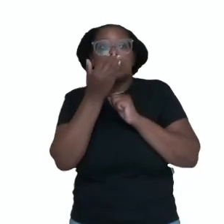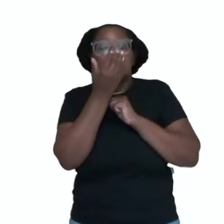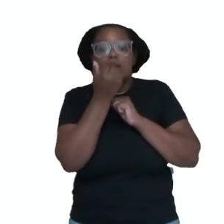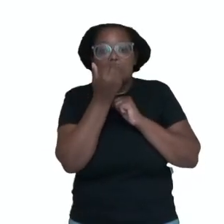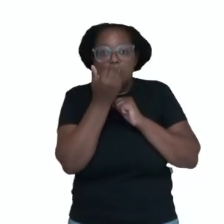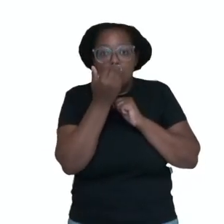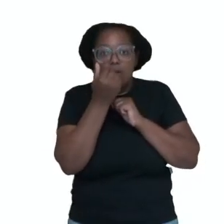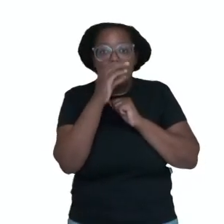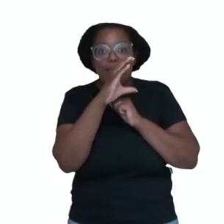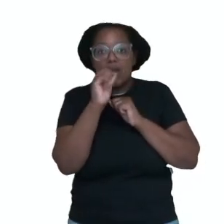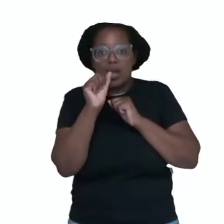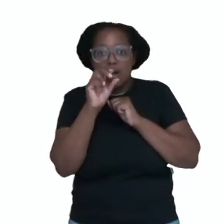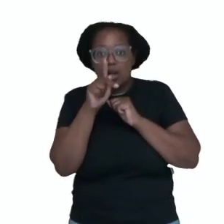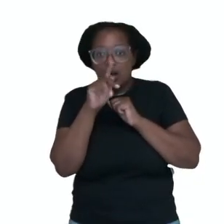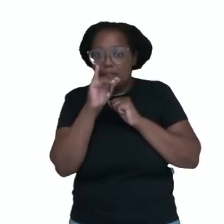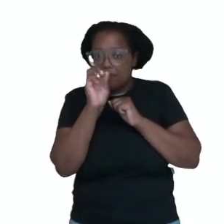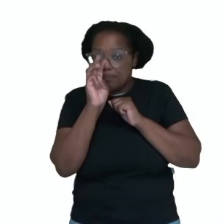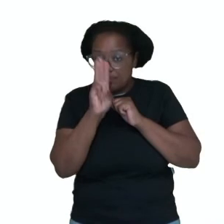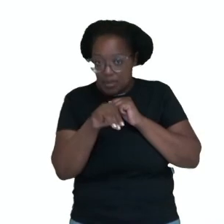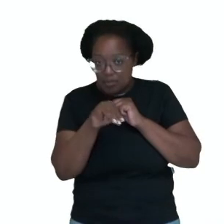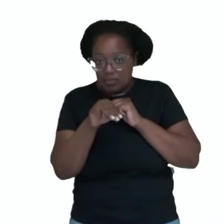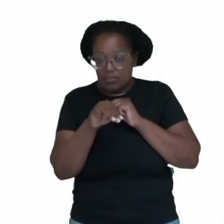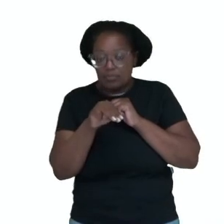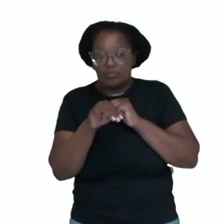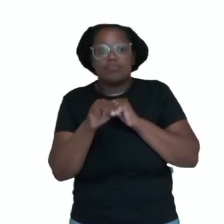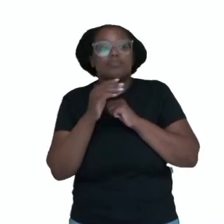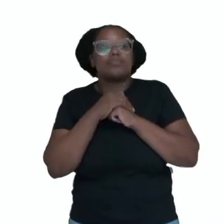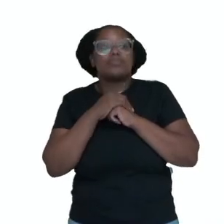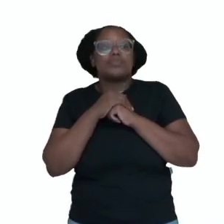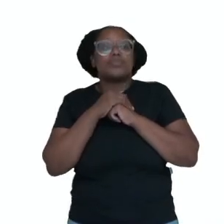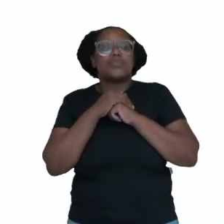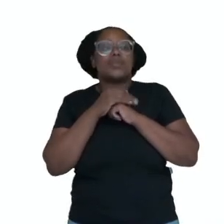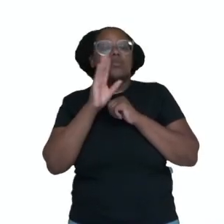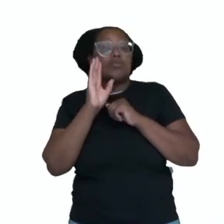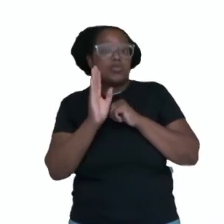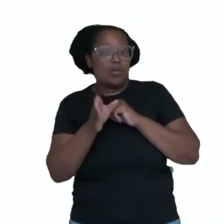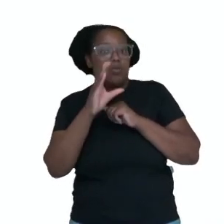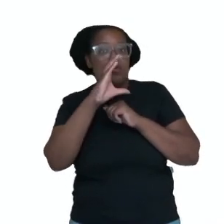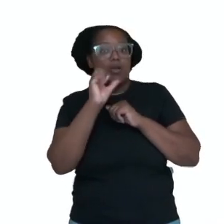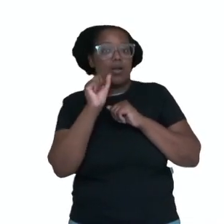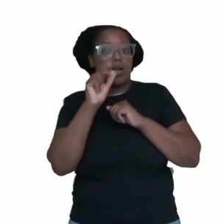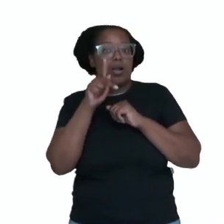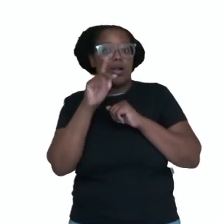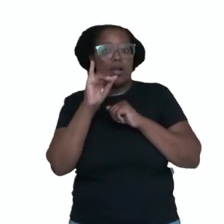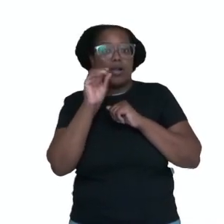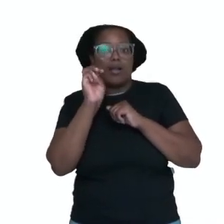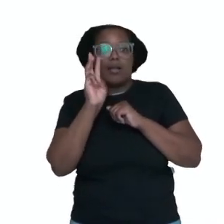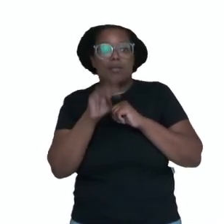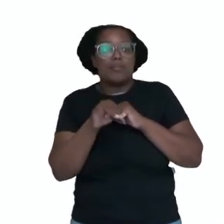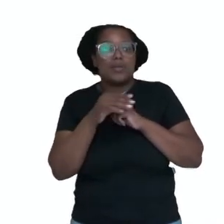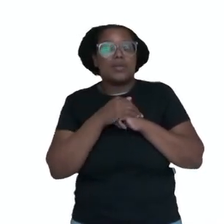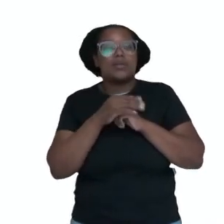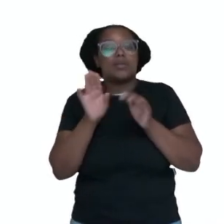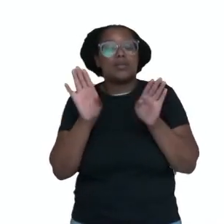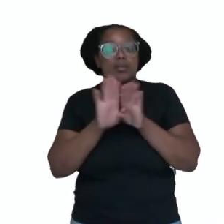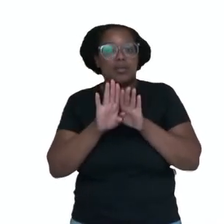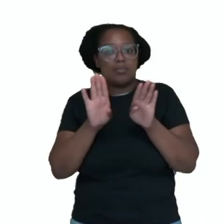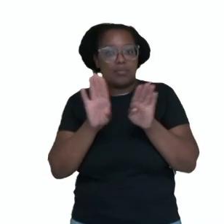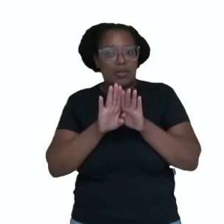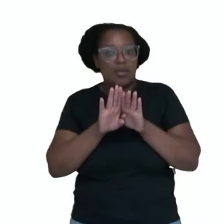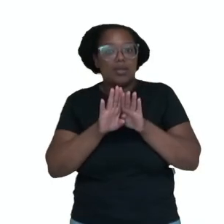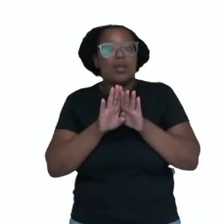de capim porque a setinha saiu do capim e foi para o boi. Já o capim também serviu de alimento, olha a flechinha saindo,